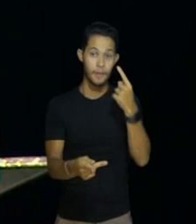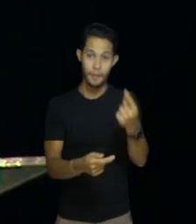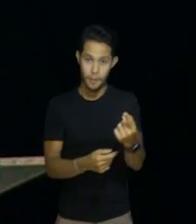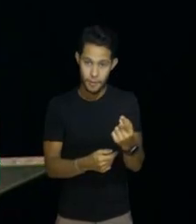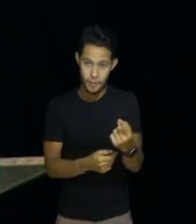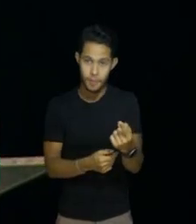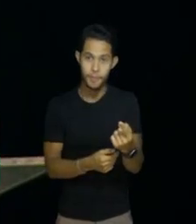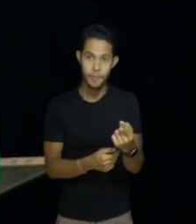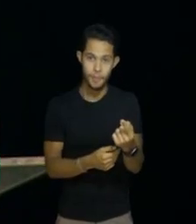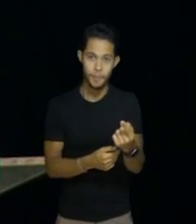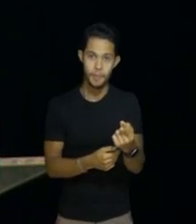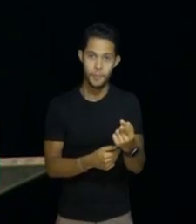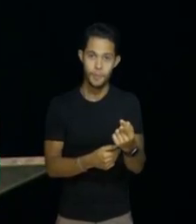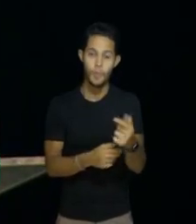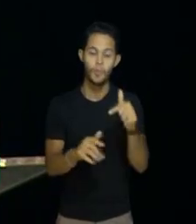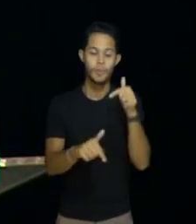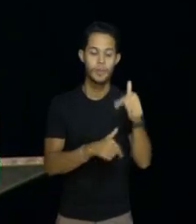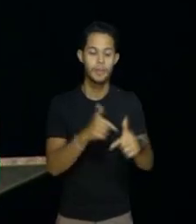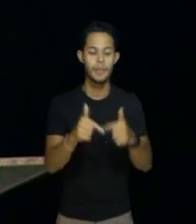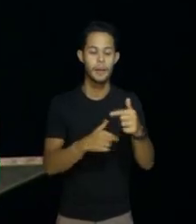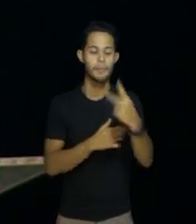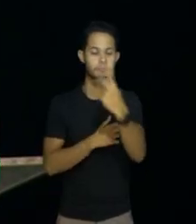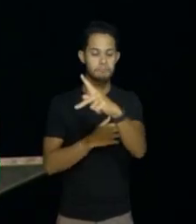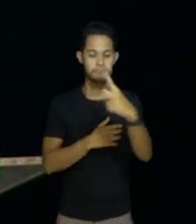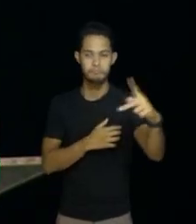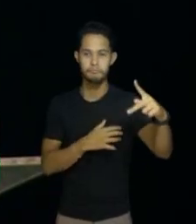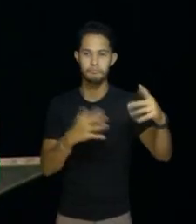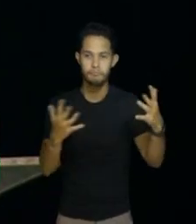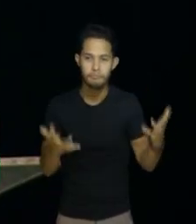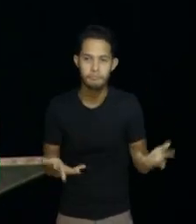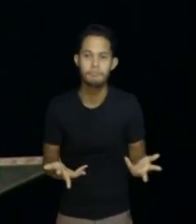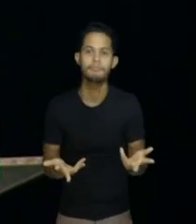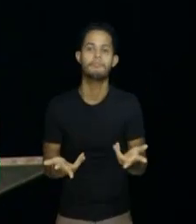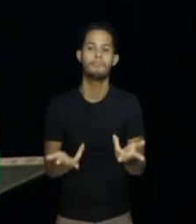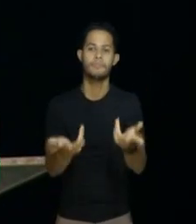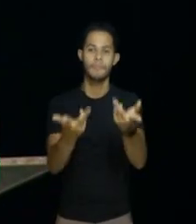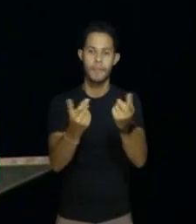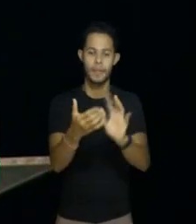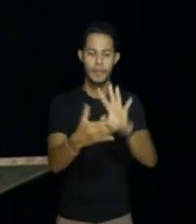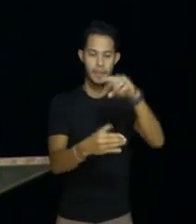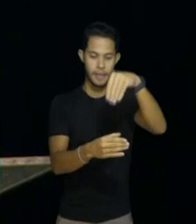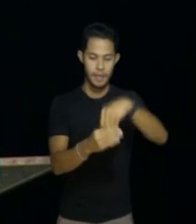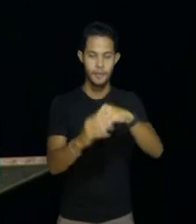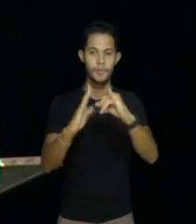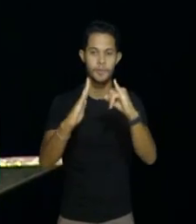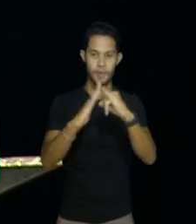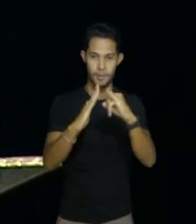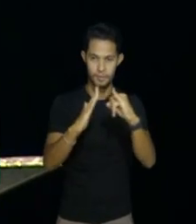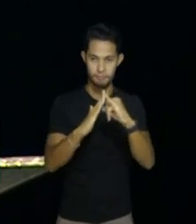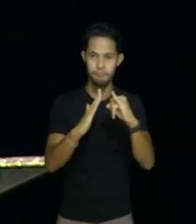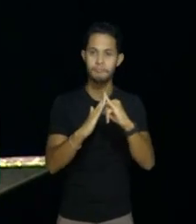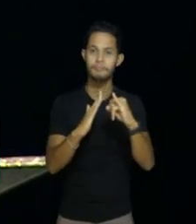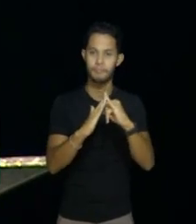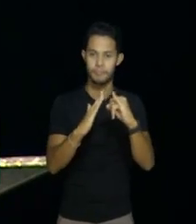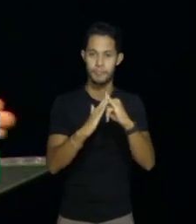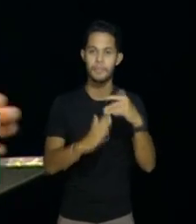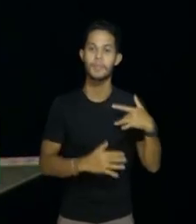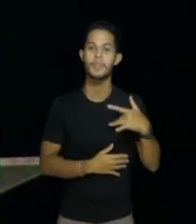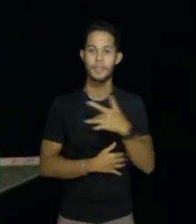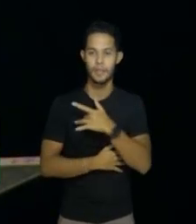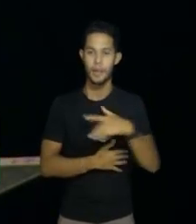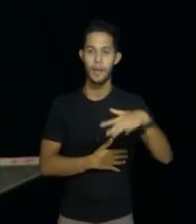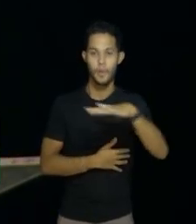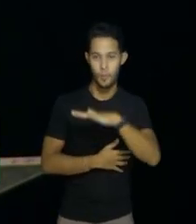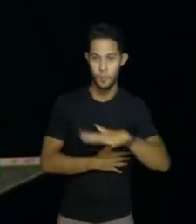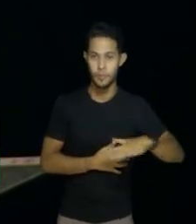deputado Júlio, o trabalho extraordinário que é feito lá naquele aquele estabelecimento de saúde, a quem quero fazer